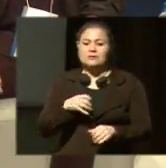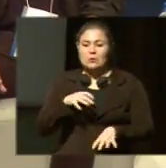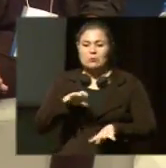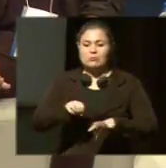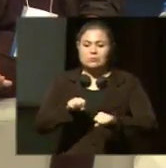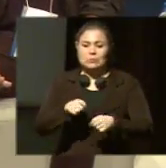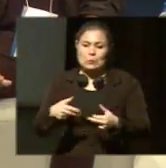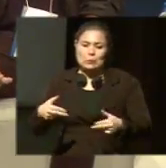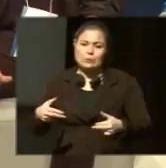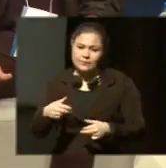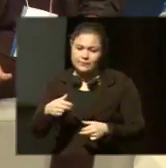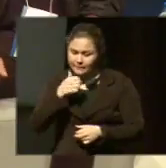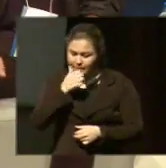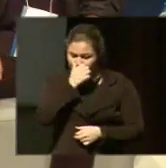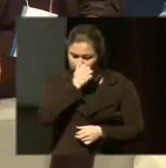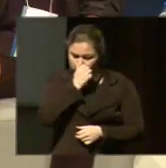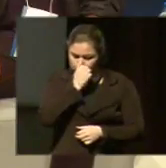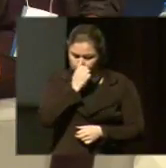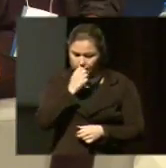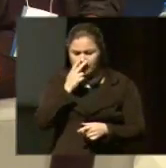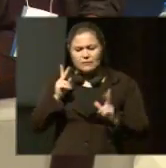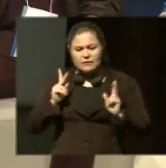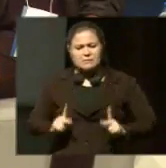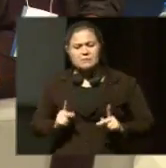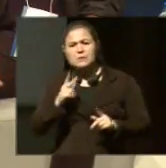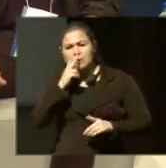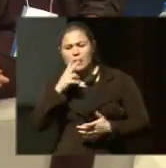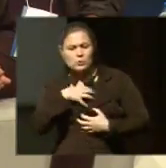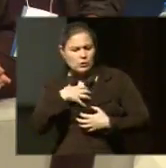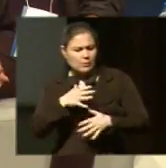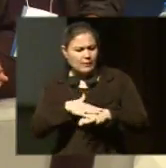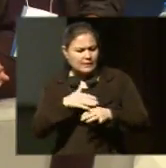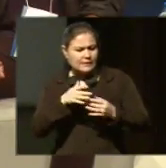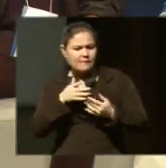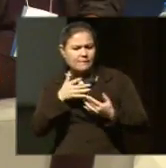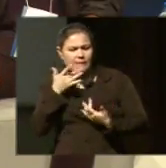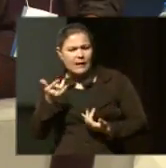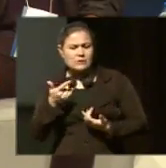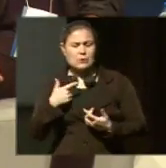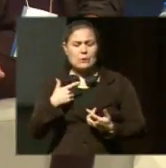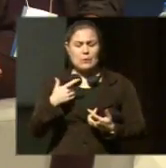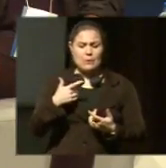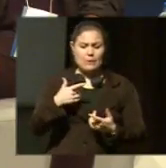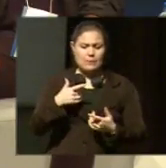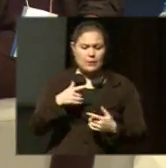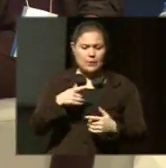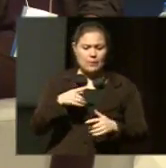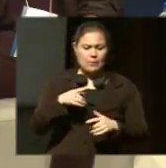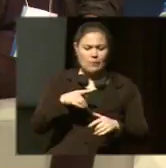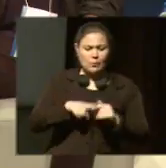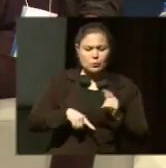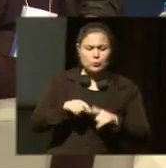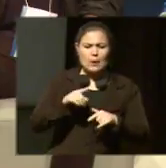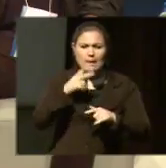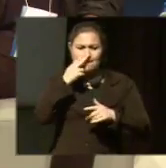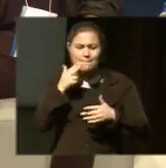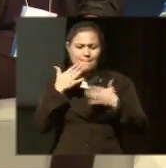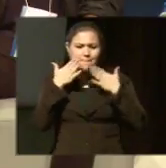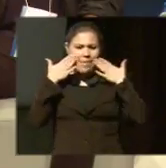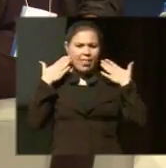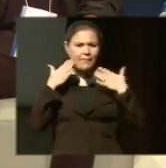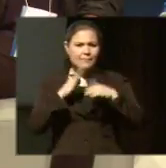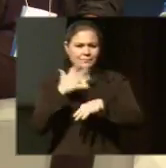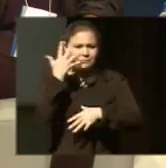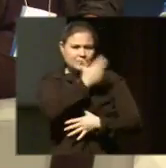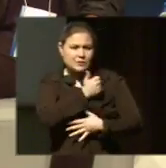bom. E então as pessoas procuram do jeito mais fácil, vamos procurar um produto que deixa a minha pele mais bonita. Então eles não pensam